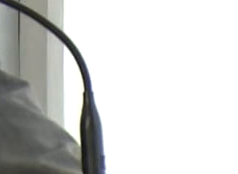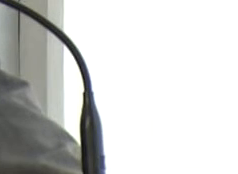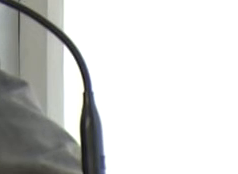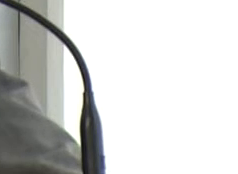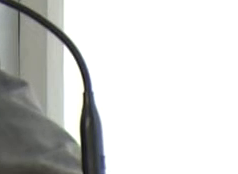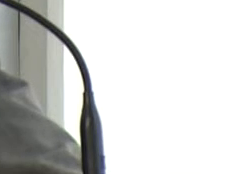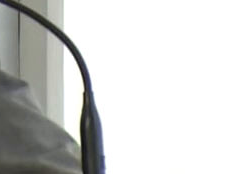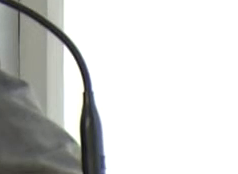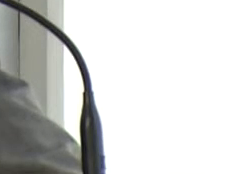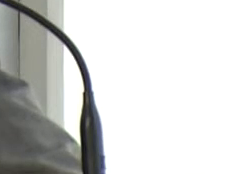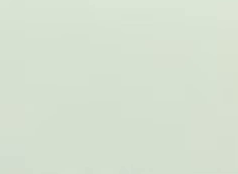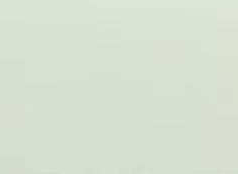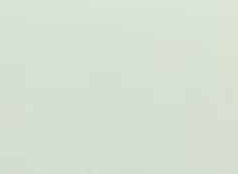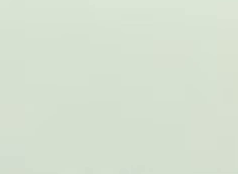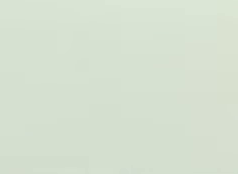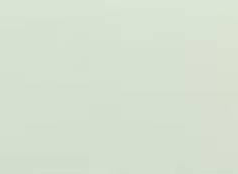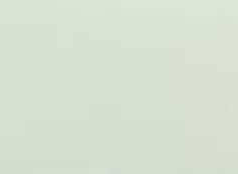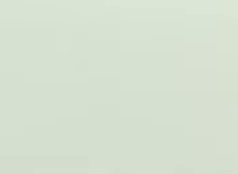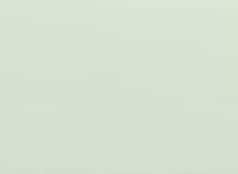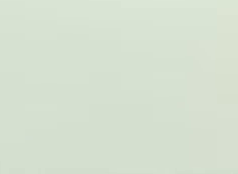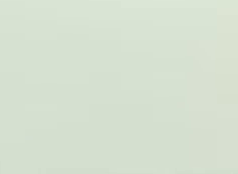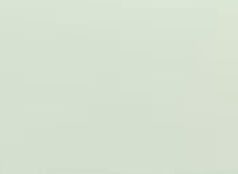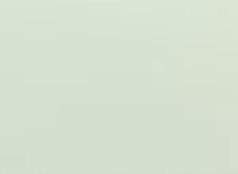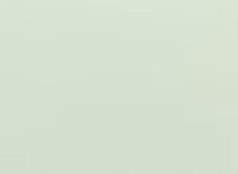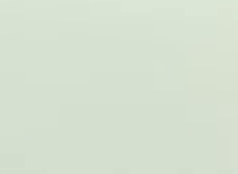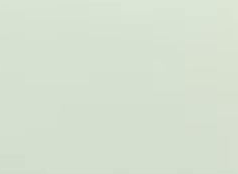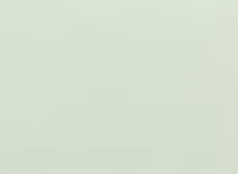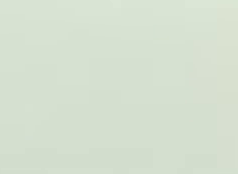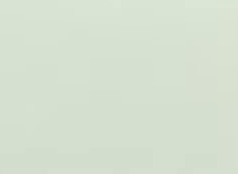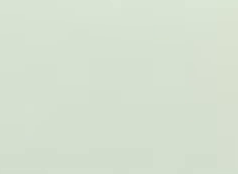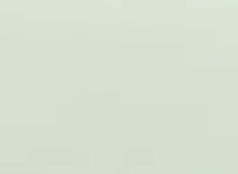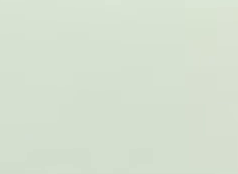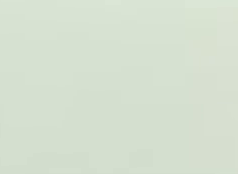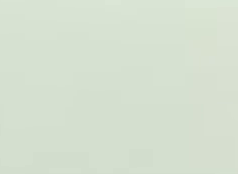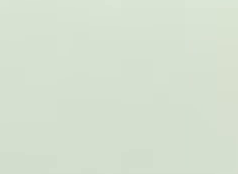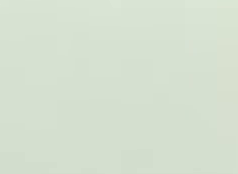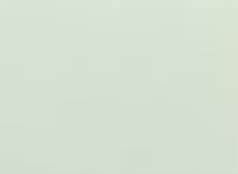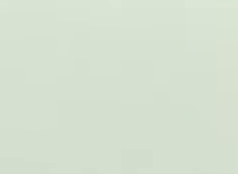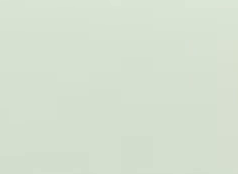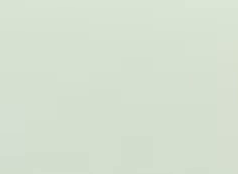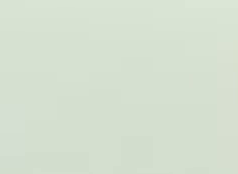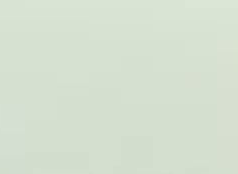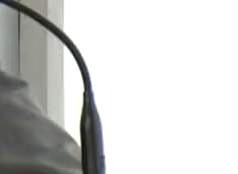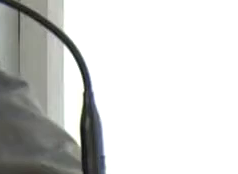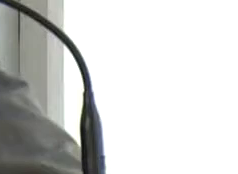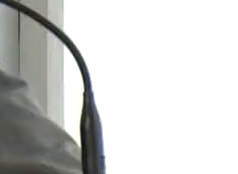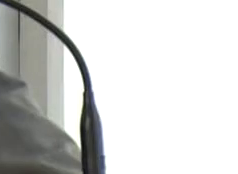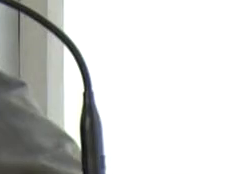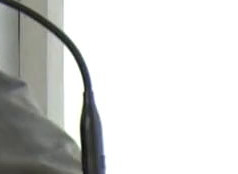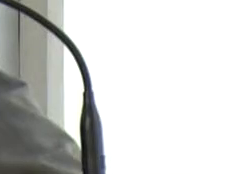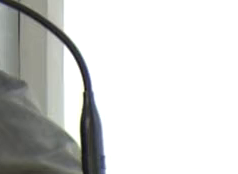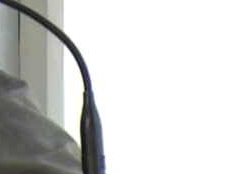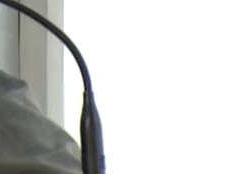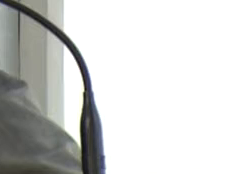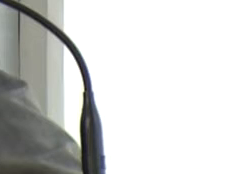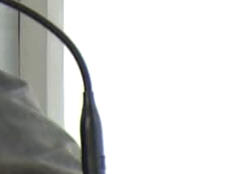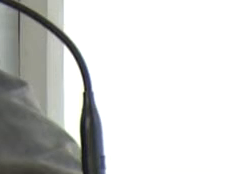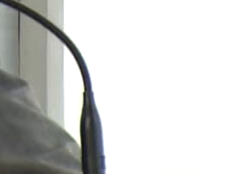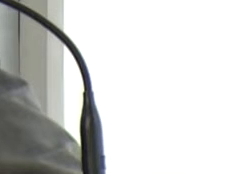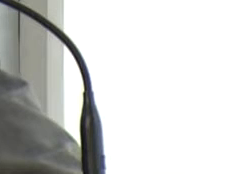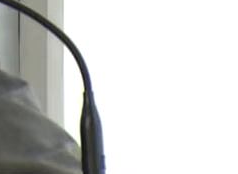atribulados, porém não angustiados, perplexos, porém não desanimados, perseguidos, porém não